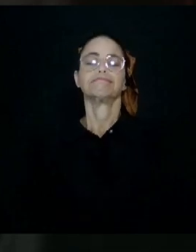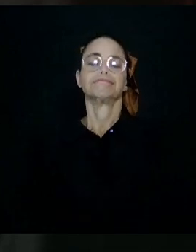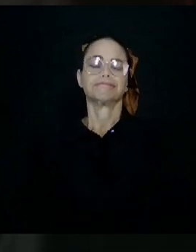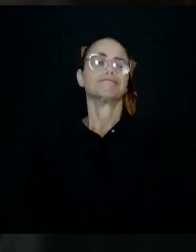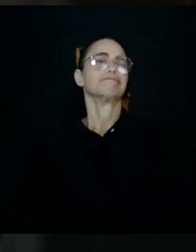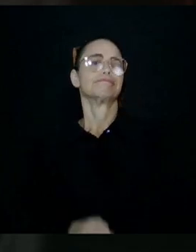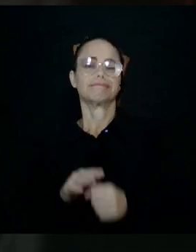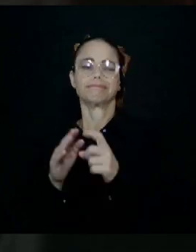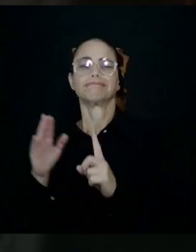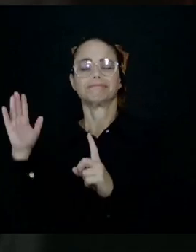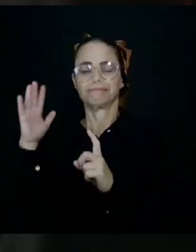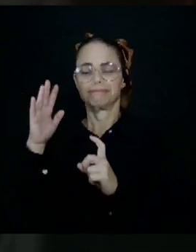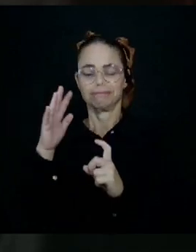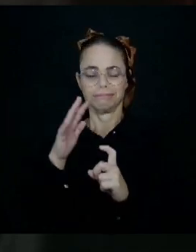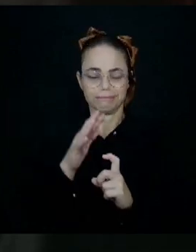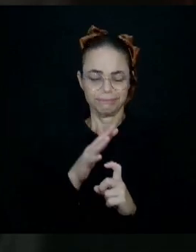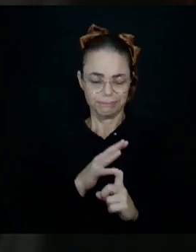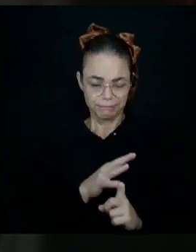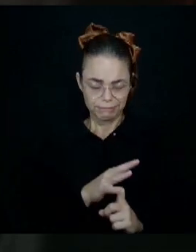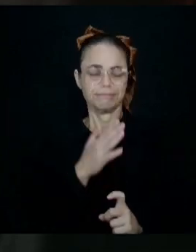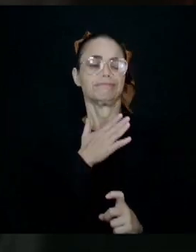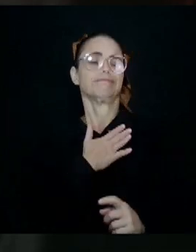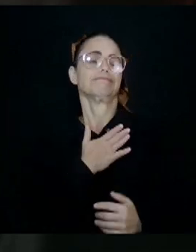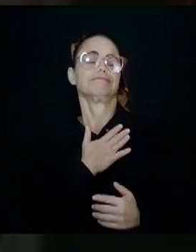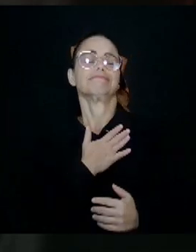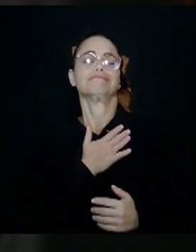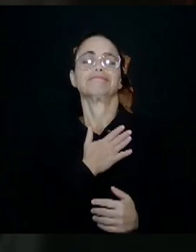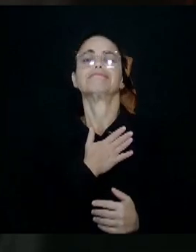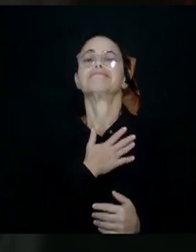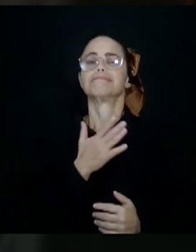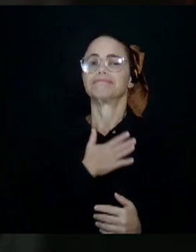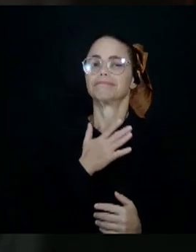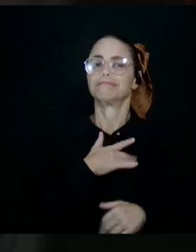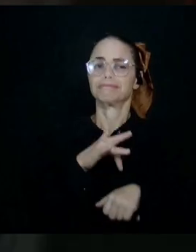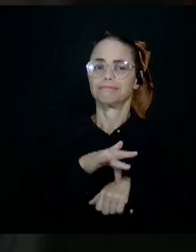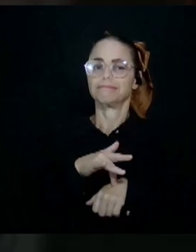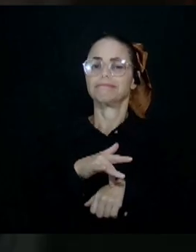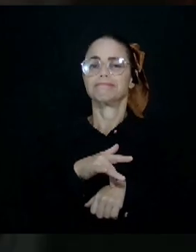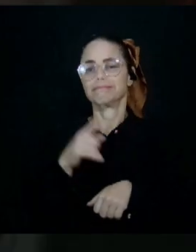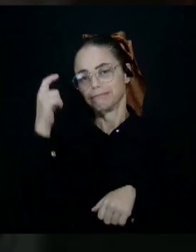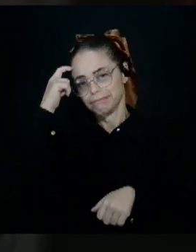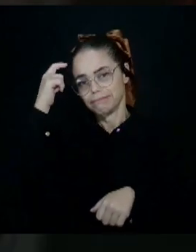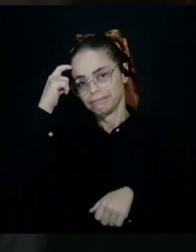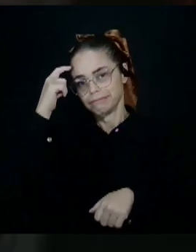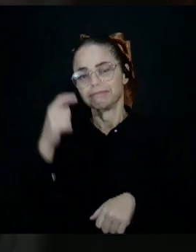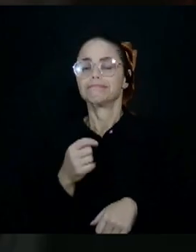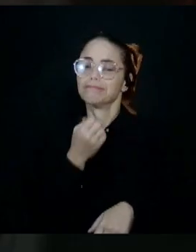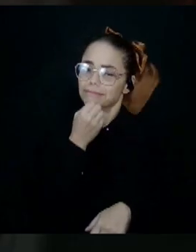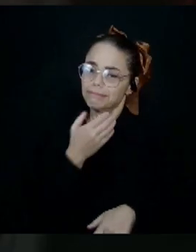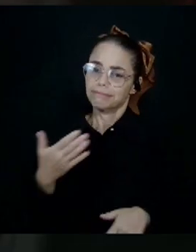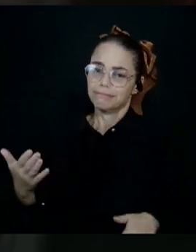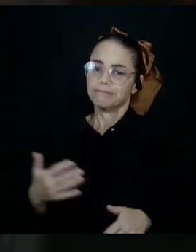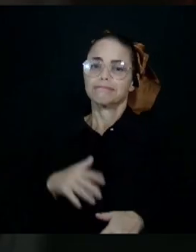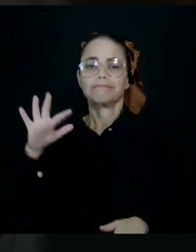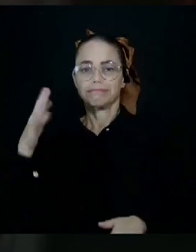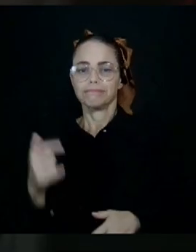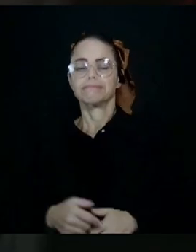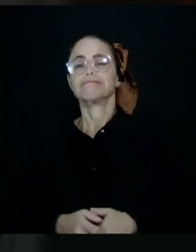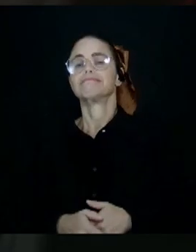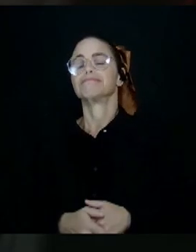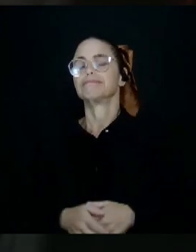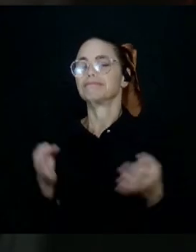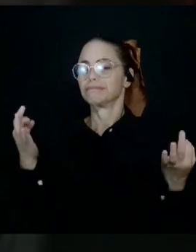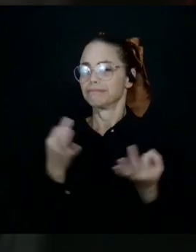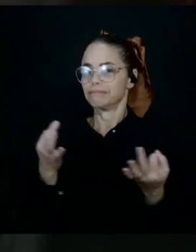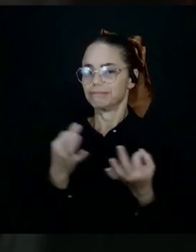é coisa minha, mas é algo absurdo se a gente para pensar, mas tudo bem, aconteceu, tá tudo certo, a gente precisa